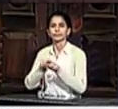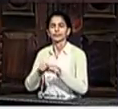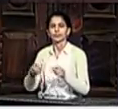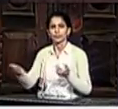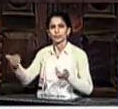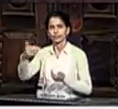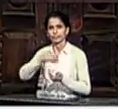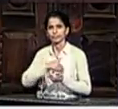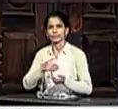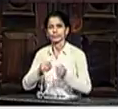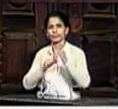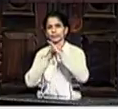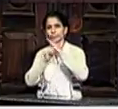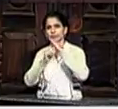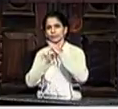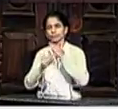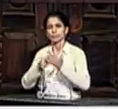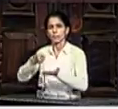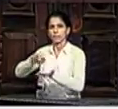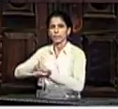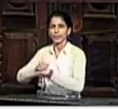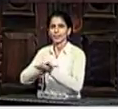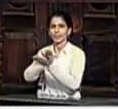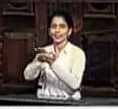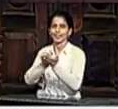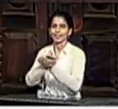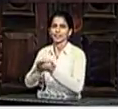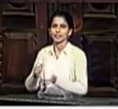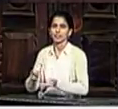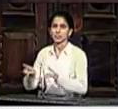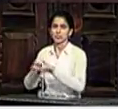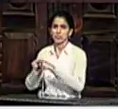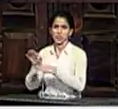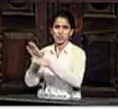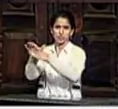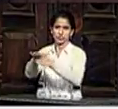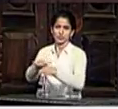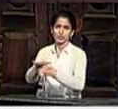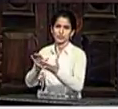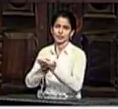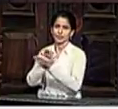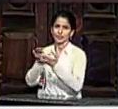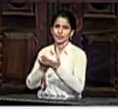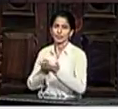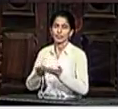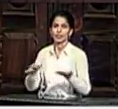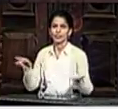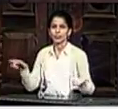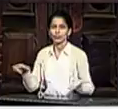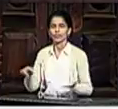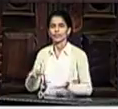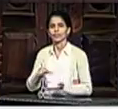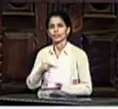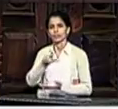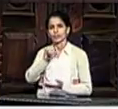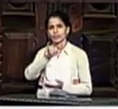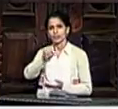Trouxemos empresas que não ofereciam nada, como a Jaguar Land